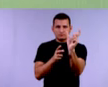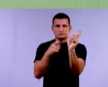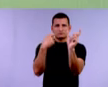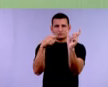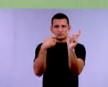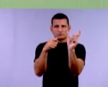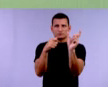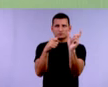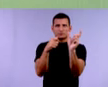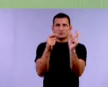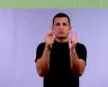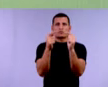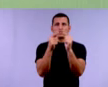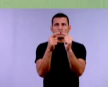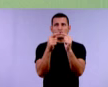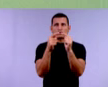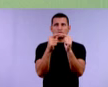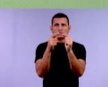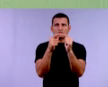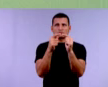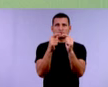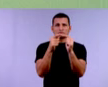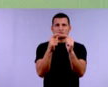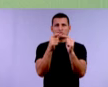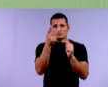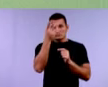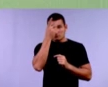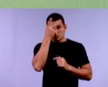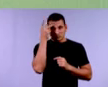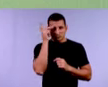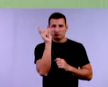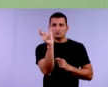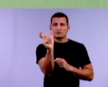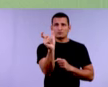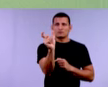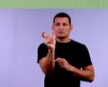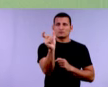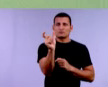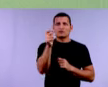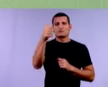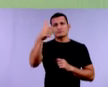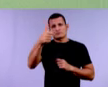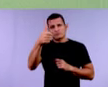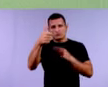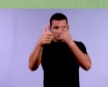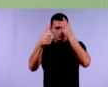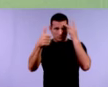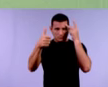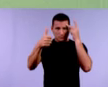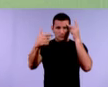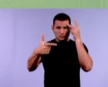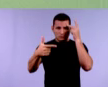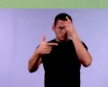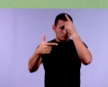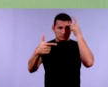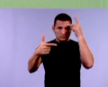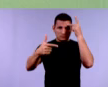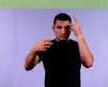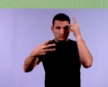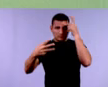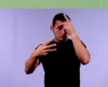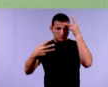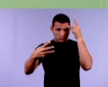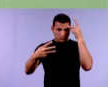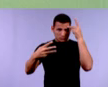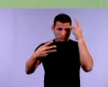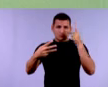seu sujeito em pessoa, como em pessoa primeira, segunda ou terceira, e em